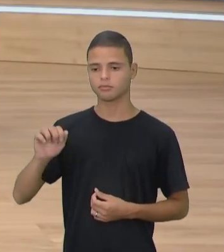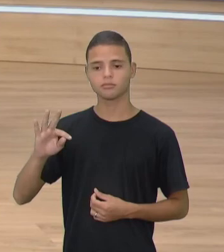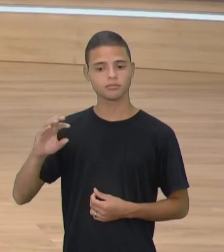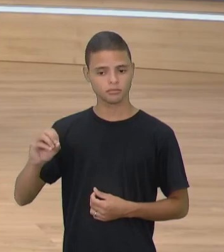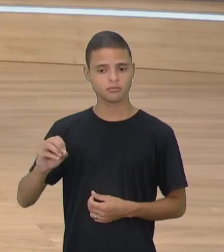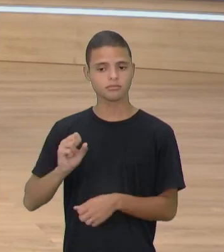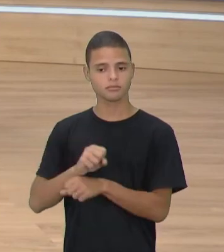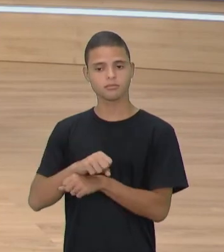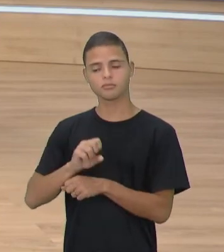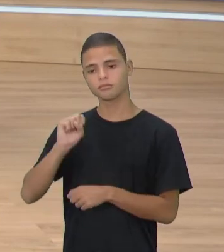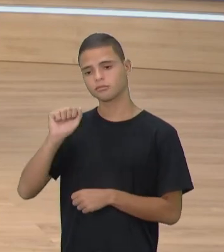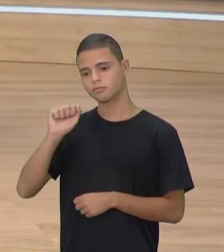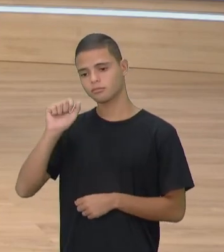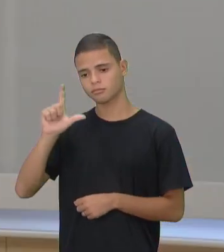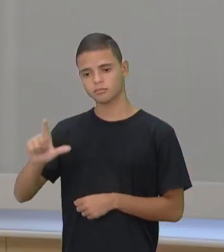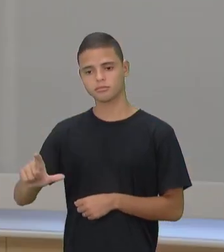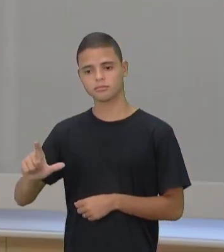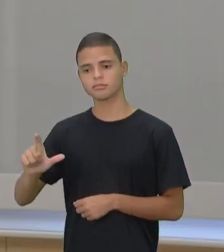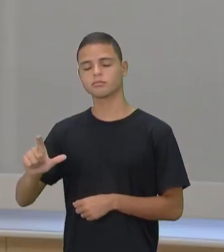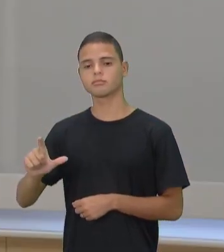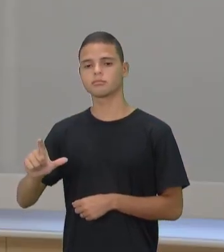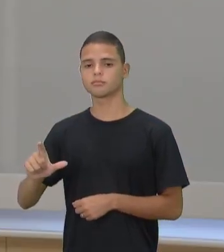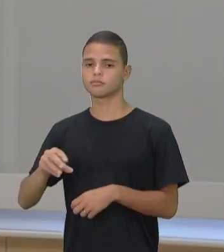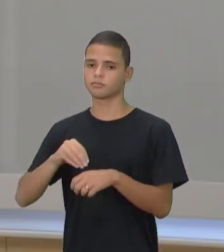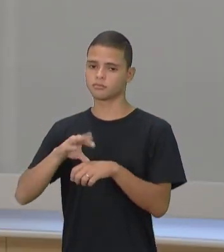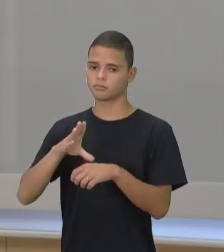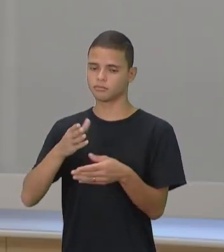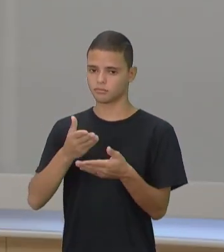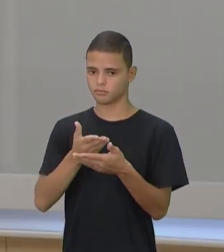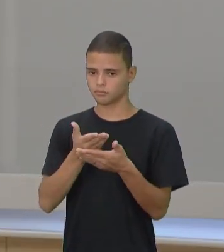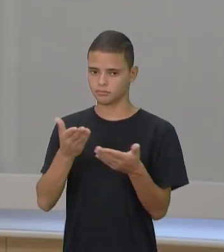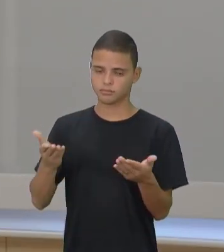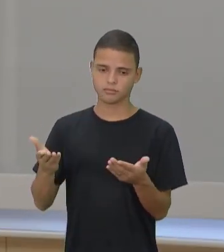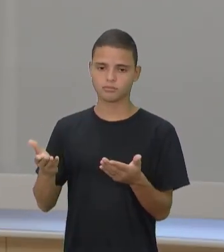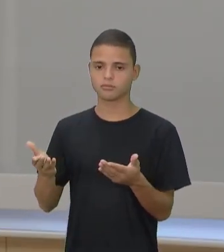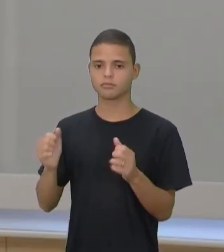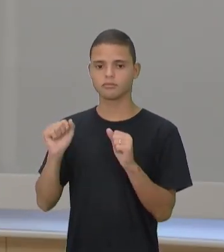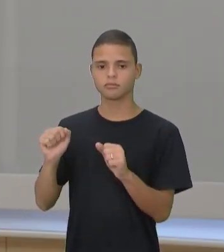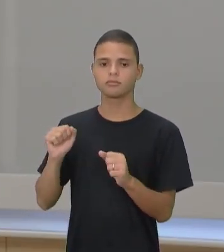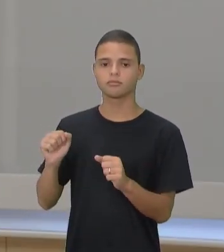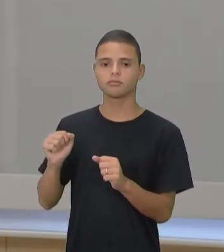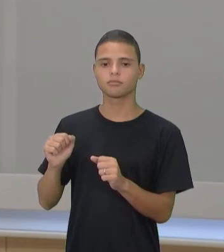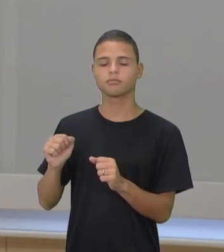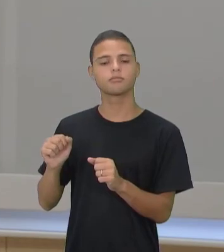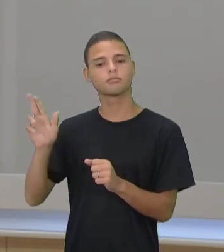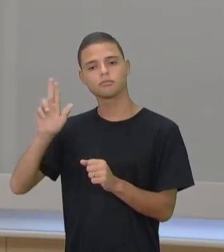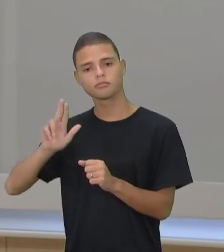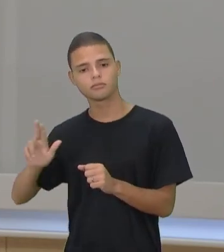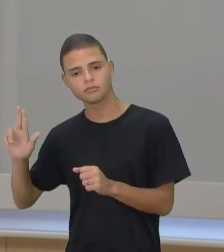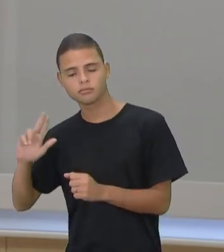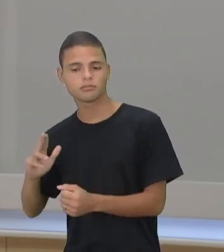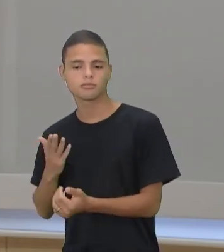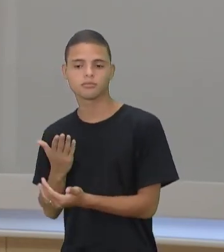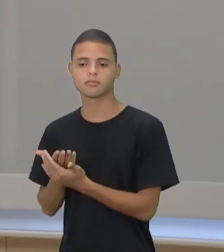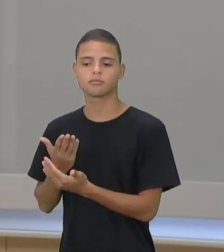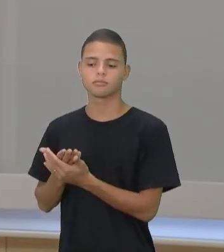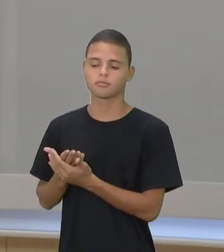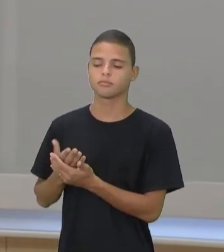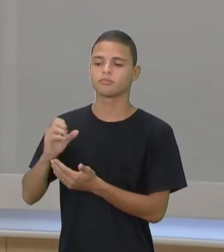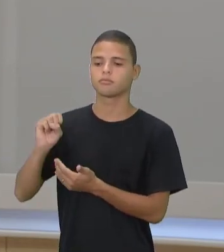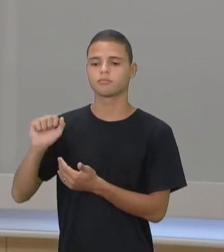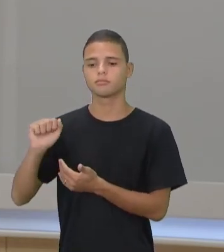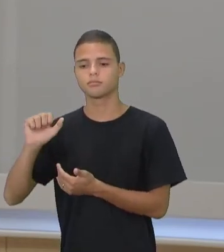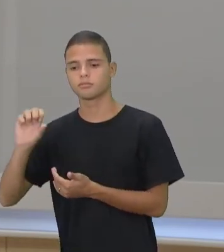aí também, como sugestão, o professor pode estar abordando na sua aula aí, uma aula específica sobre sais. O que vem a ser sais, quais os